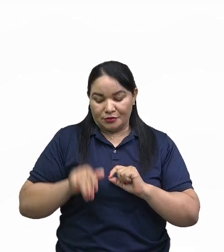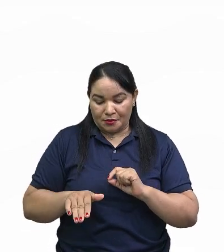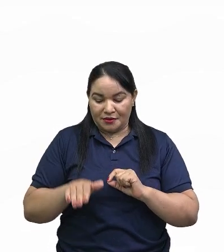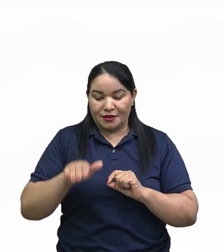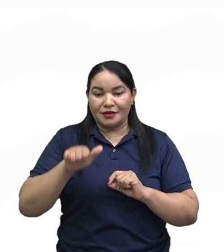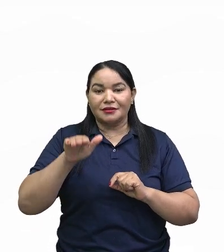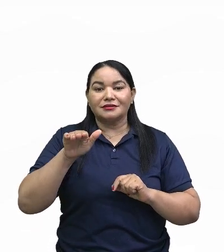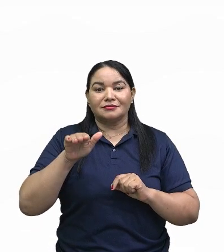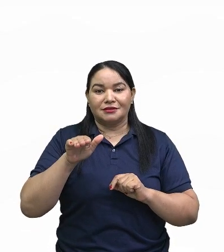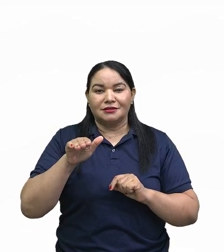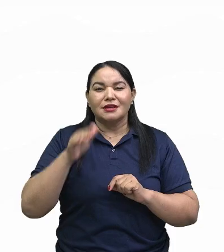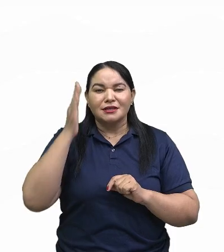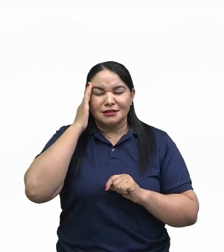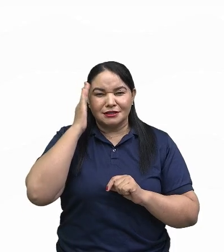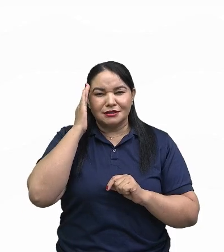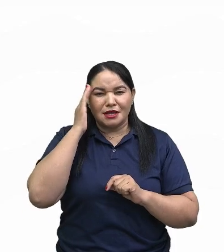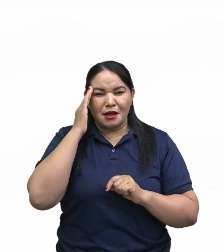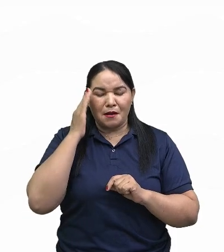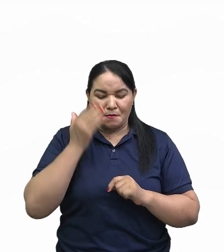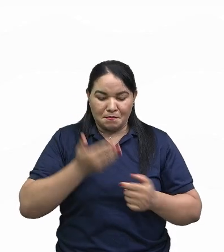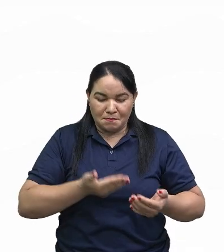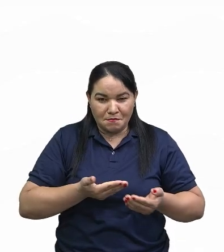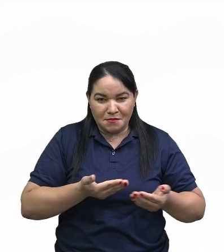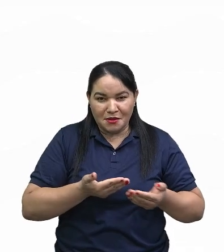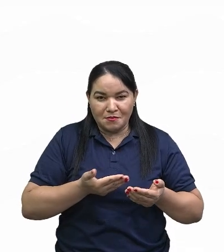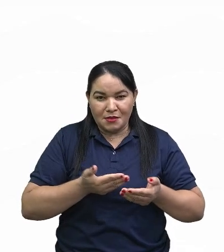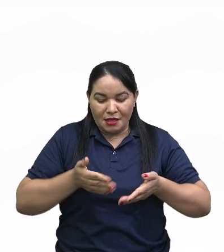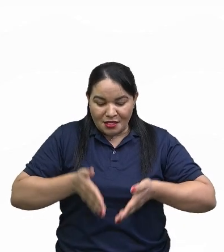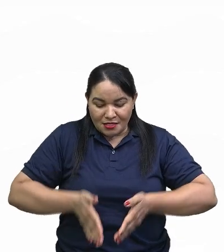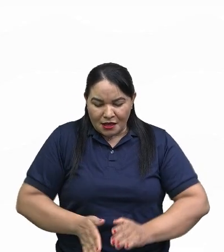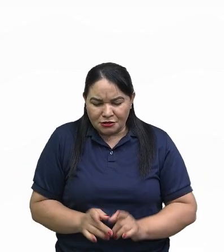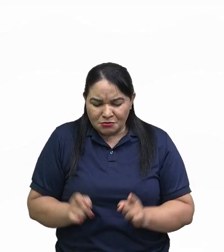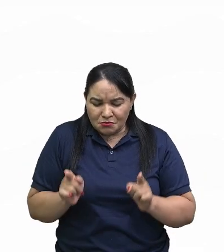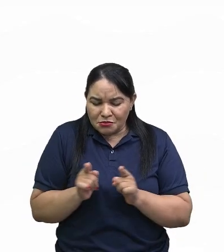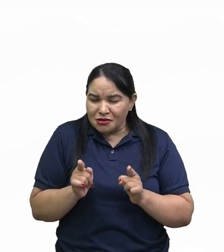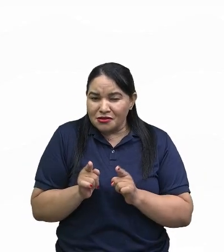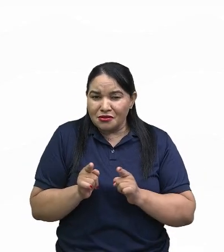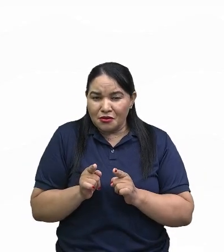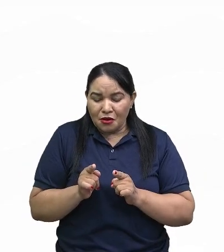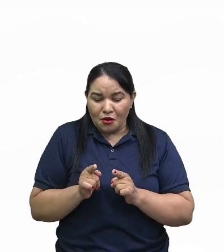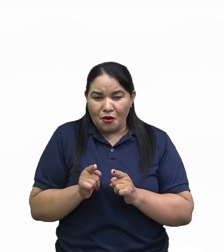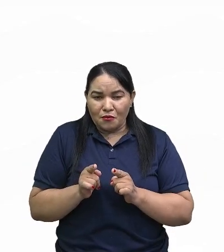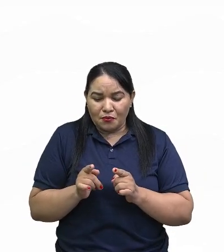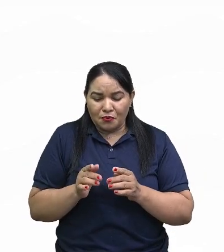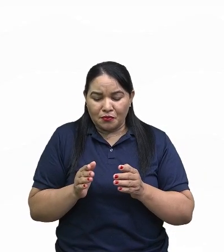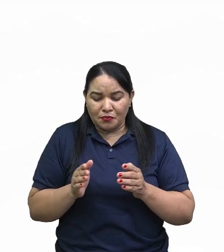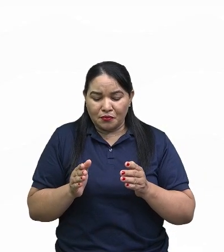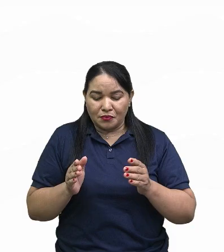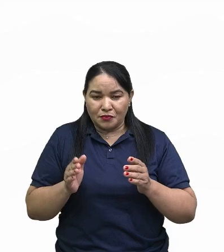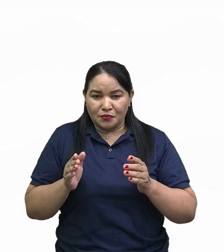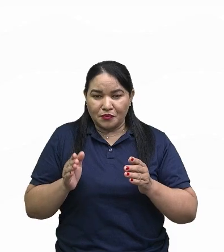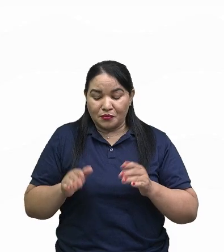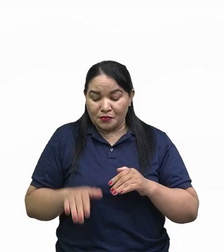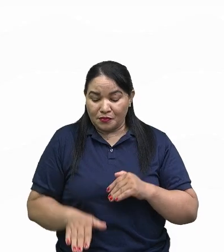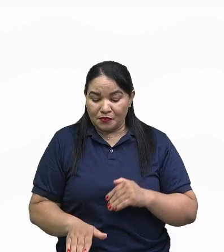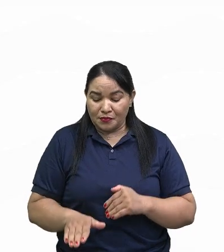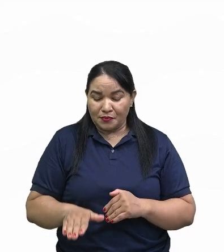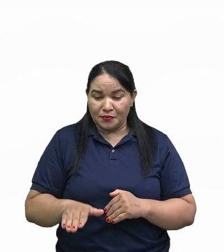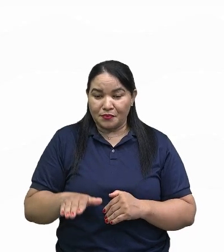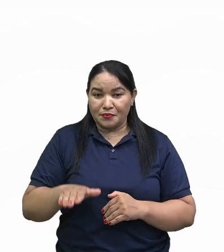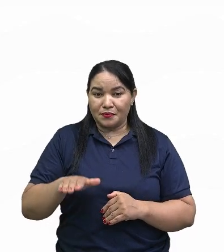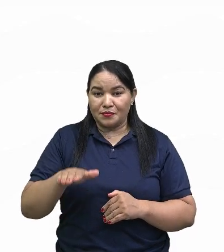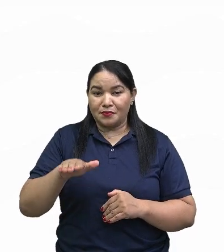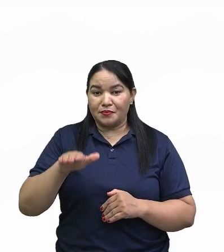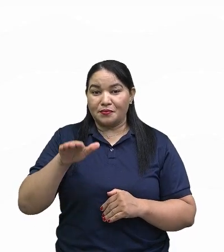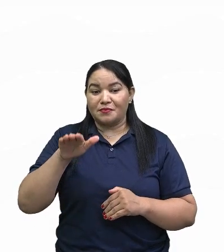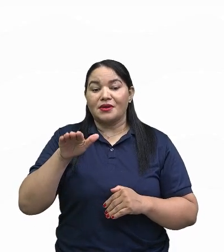o bebezinho ali quando nasce, né, bem pequenininho, ele vai crescendo, crescendo, até que chega um certo momento ali que a gente para de crescer,